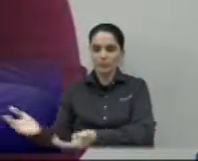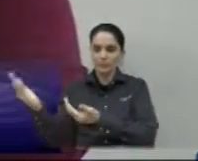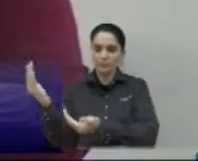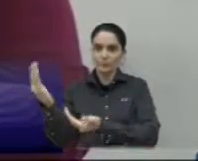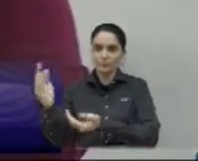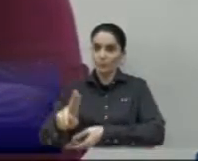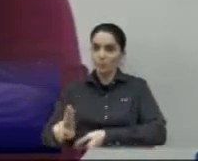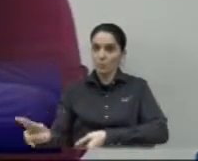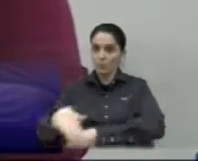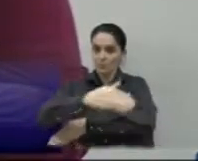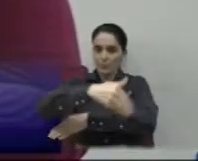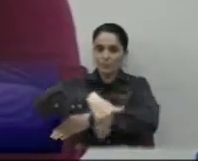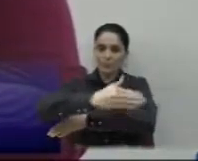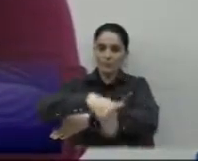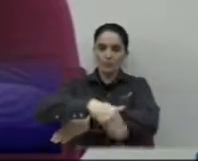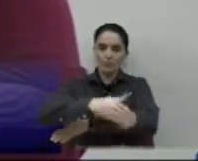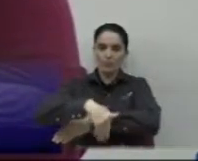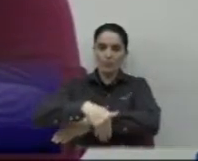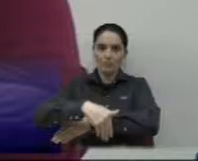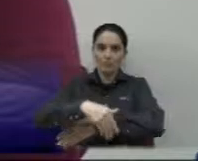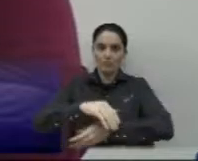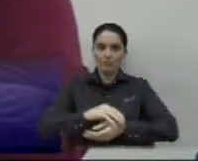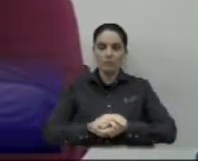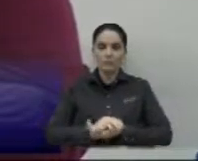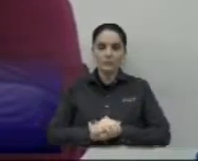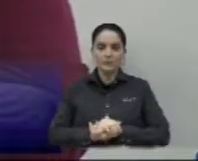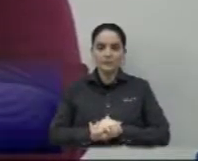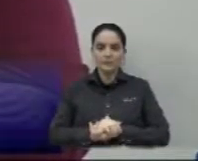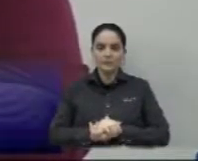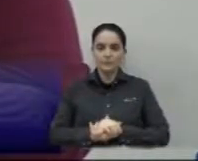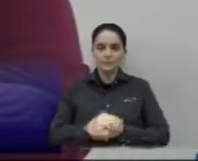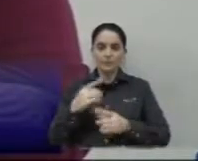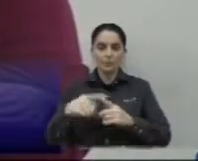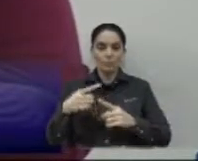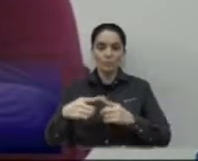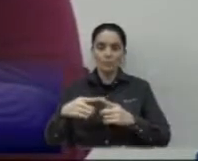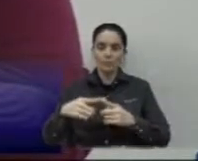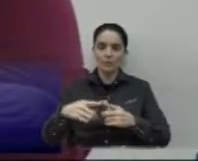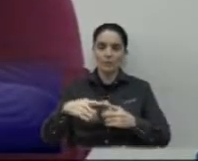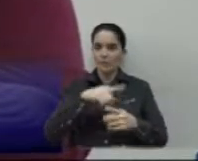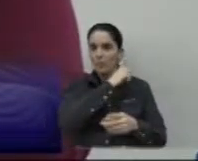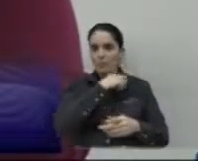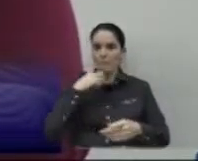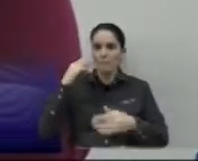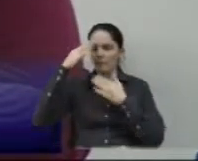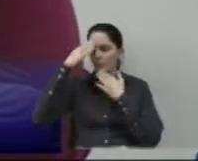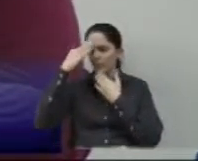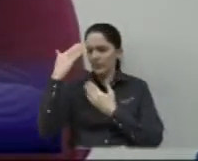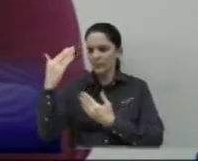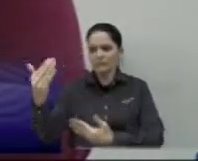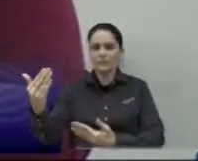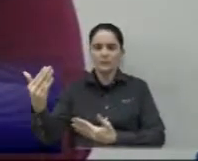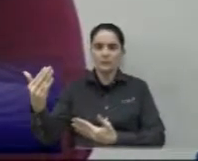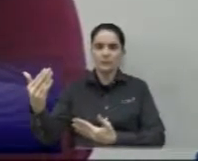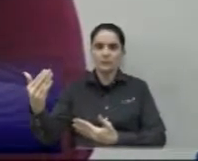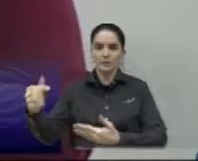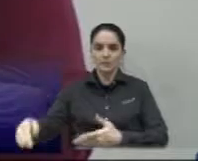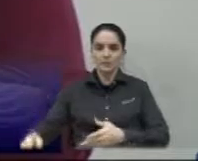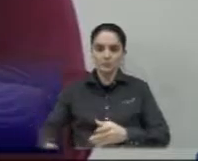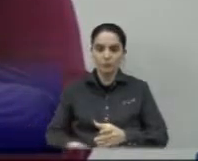gente faz essa homenagem, é uma homenagem, porque a gente tem gratidões a essas pessoas. O seu Áureo foi um dos fundadores